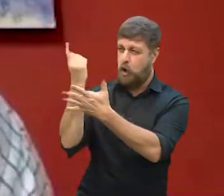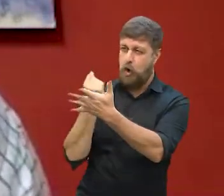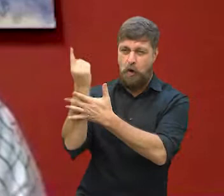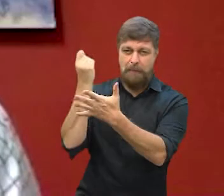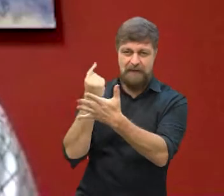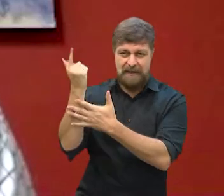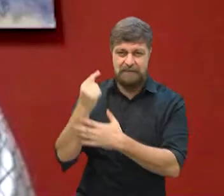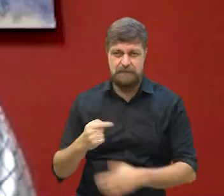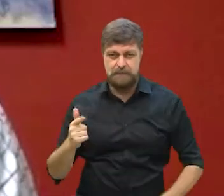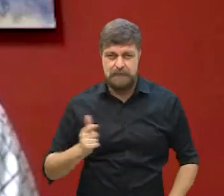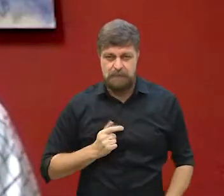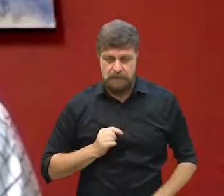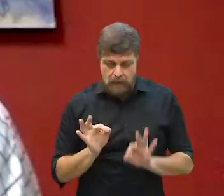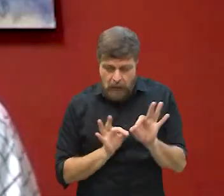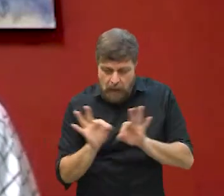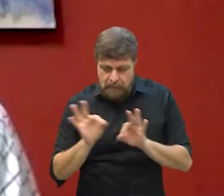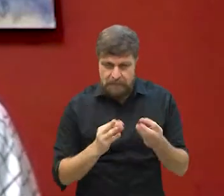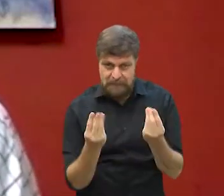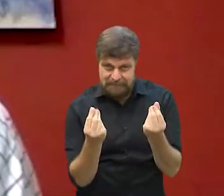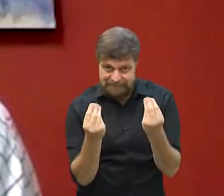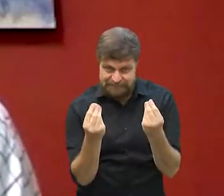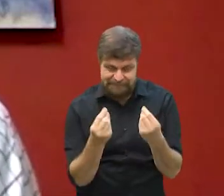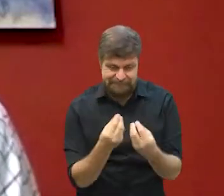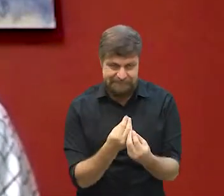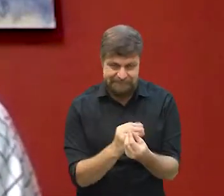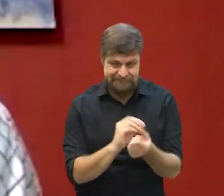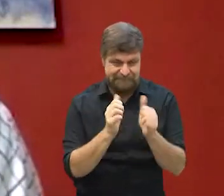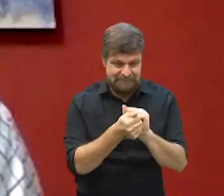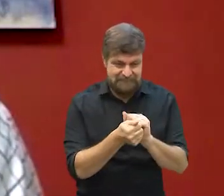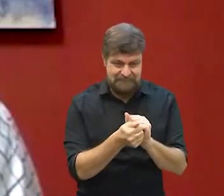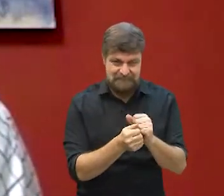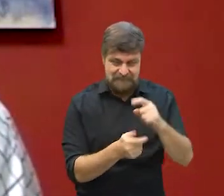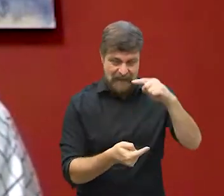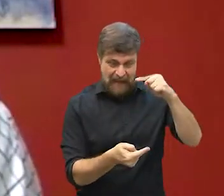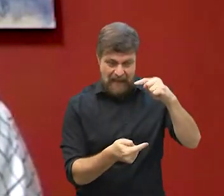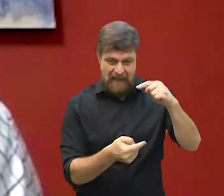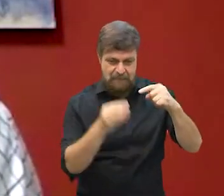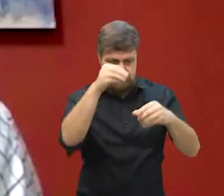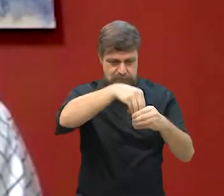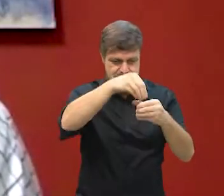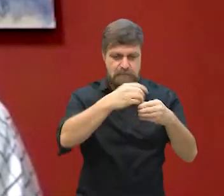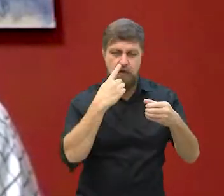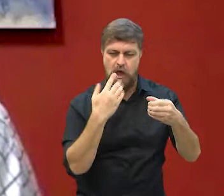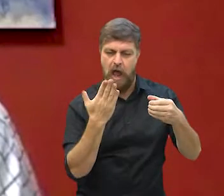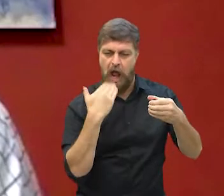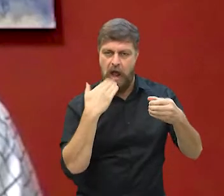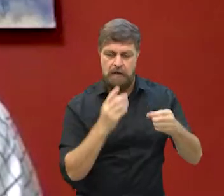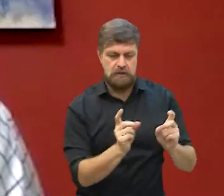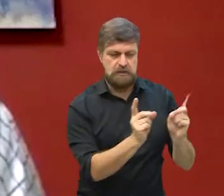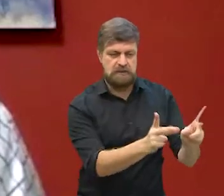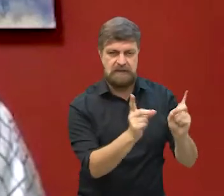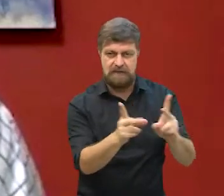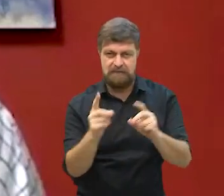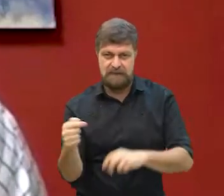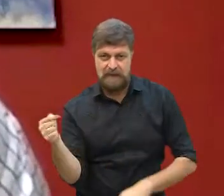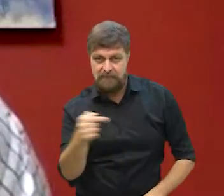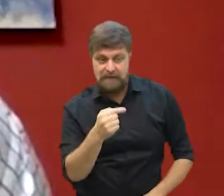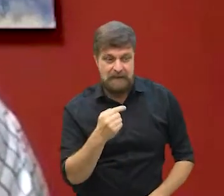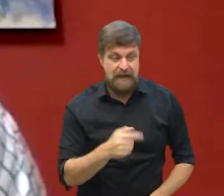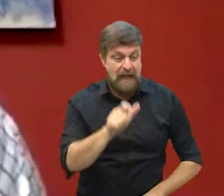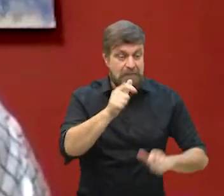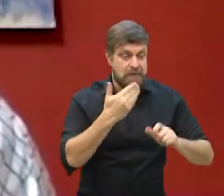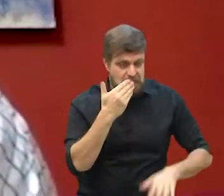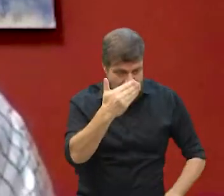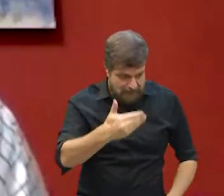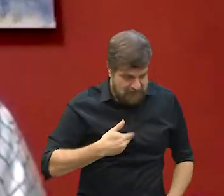numa importadora, e aí eu fazia isso artesanalmente, né? E saía para vender. E o pessoal ficava maravilhado e falava assim: deixa aqui para mim consignado.